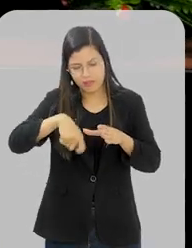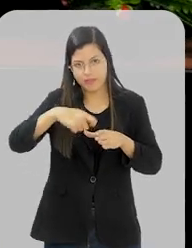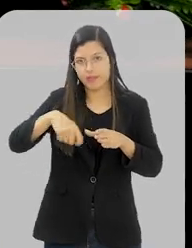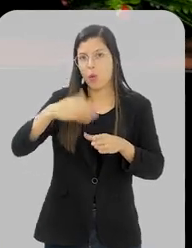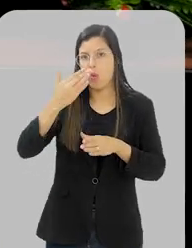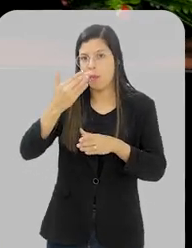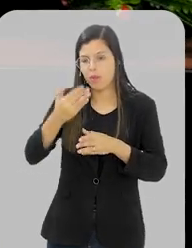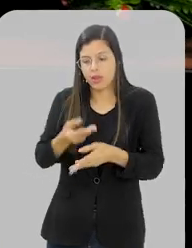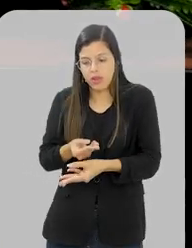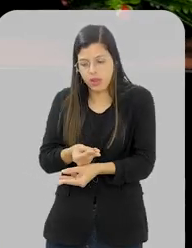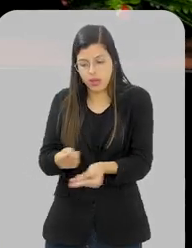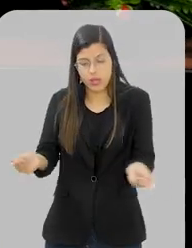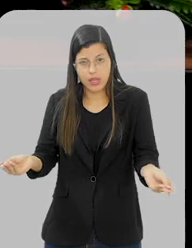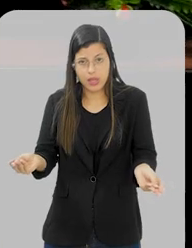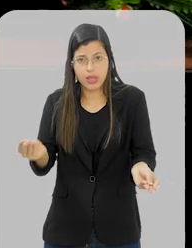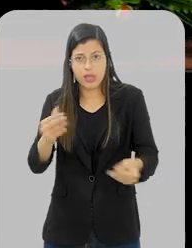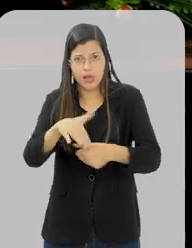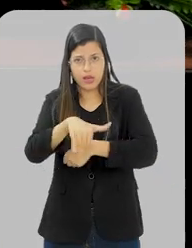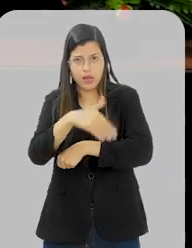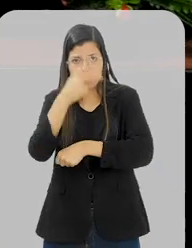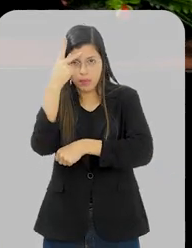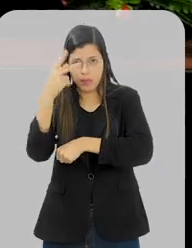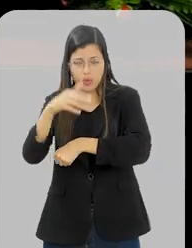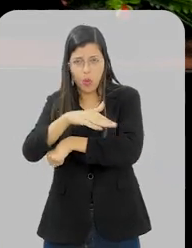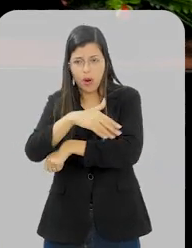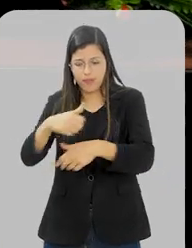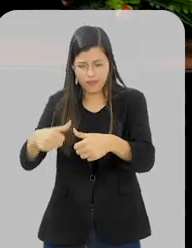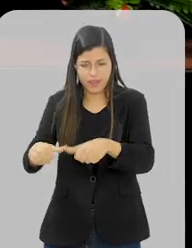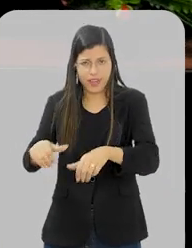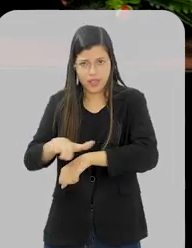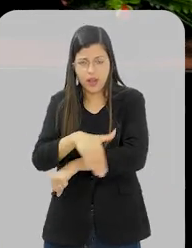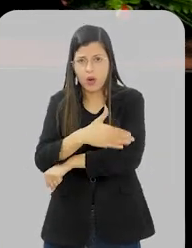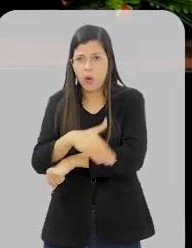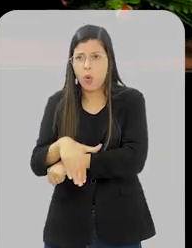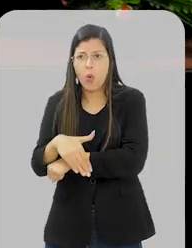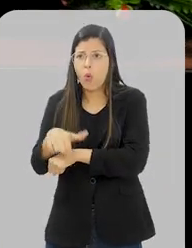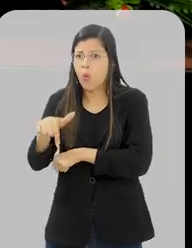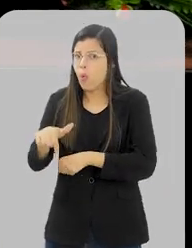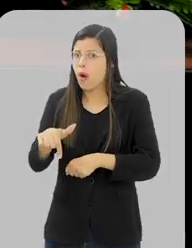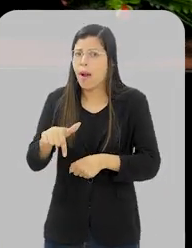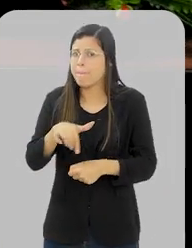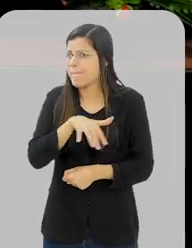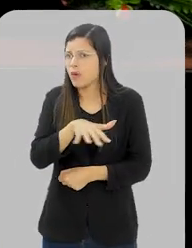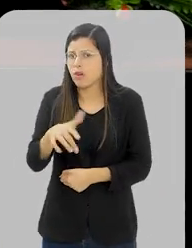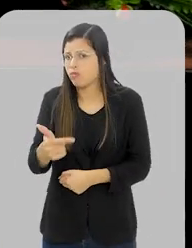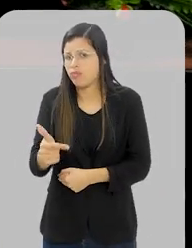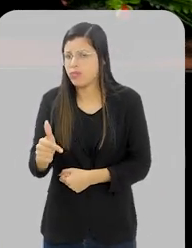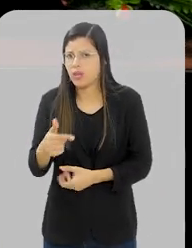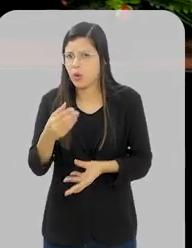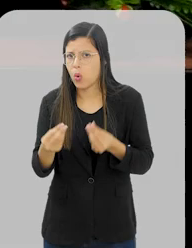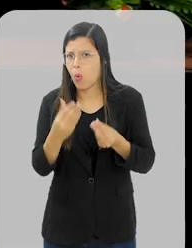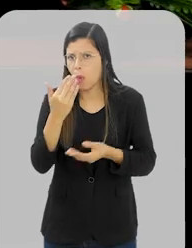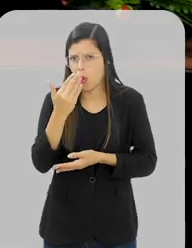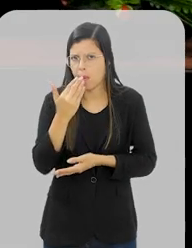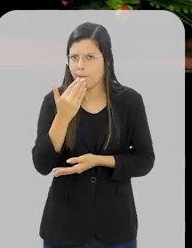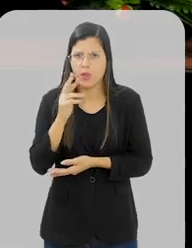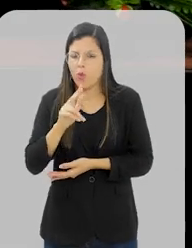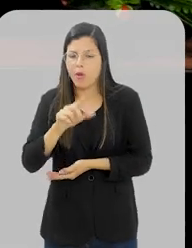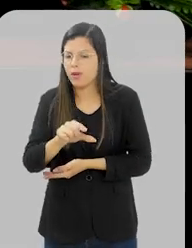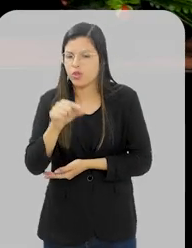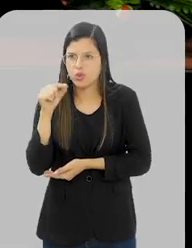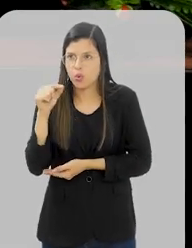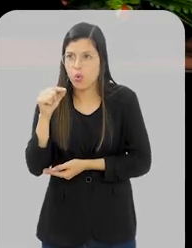a comida distribuir a moradores de rua muitos dos quais não tem o que comer não por opção própria Uhum